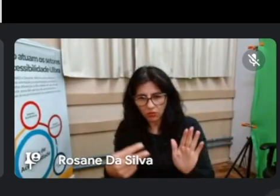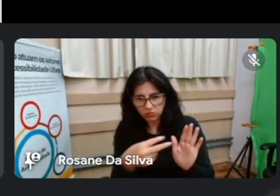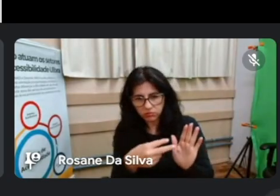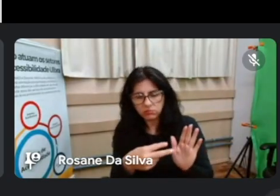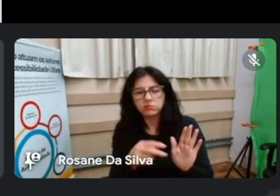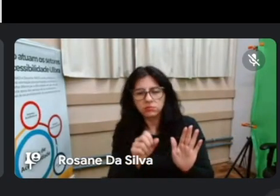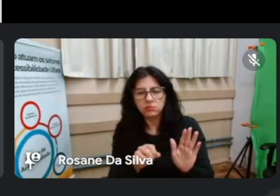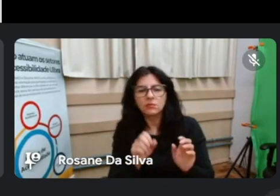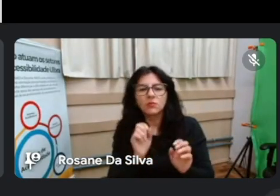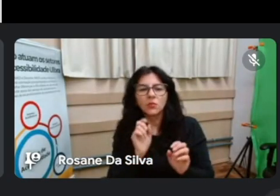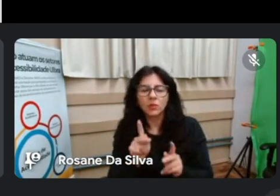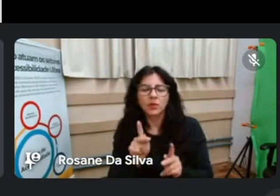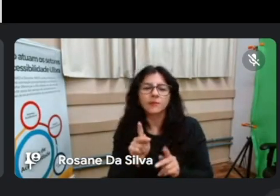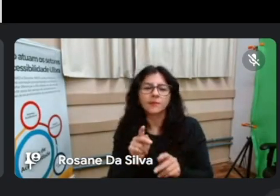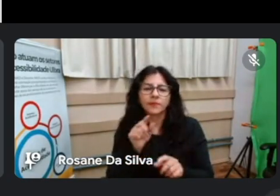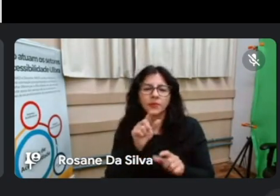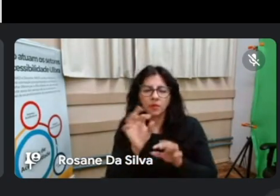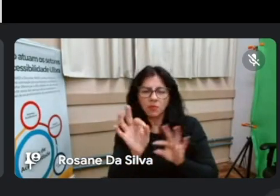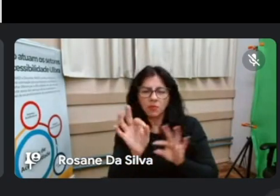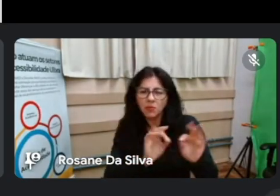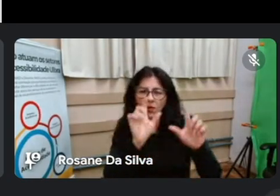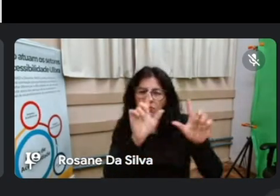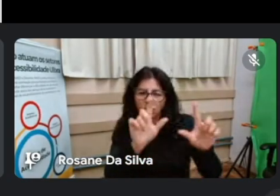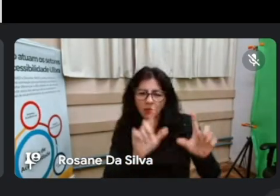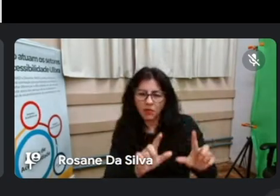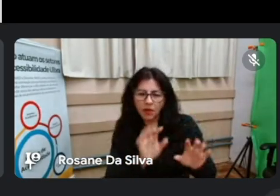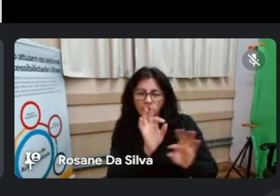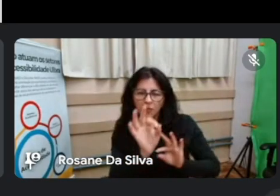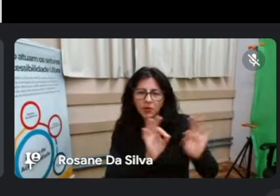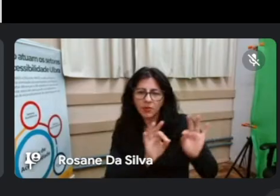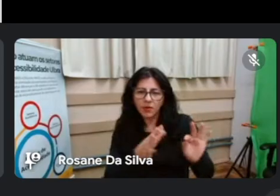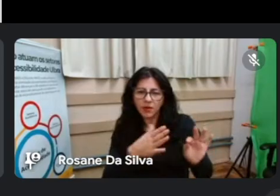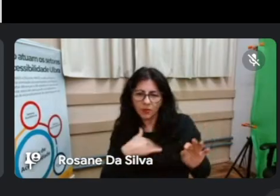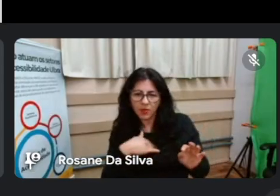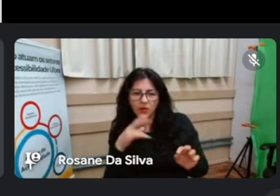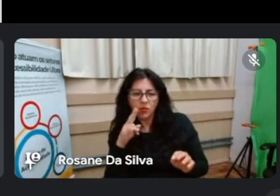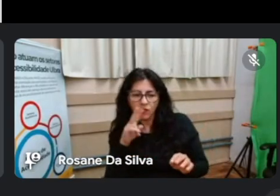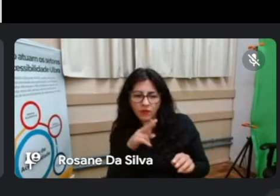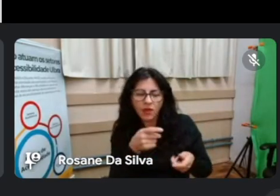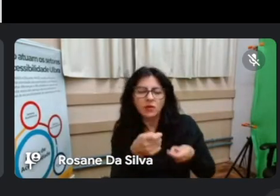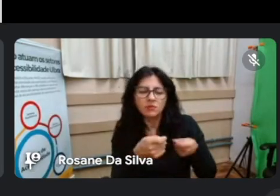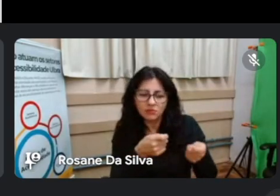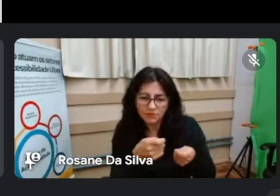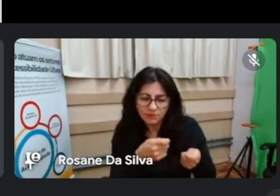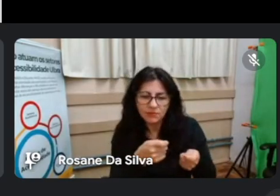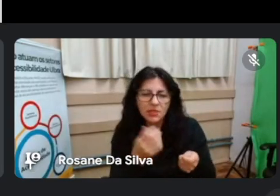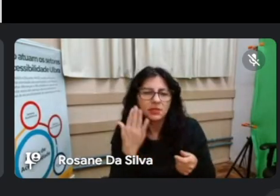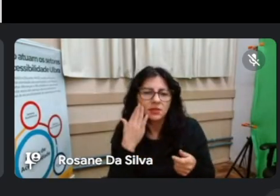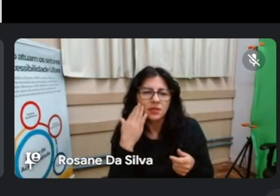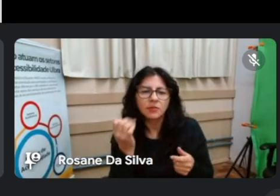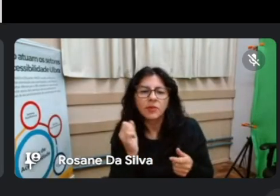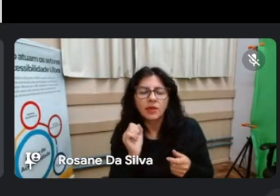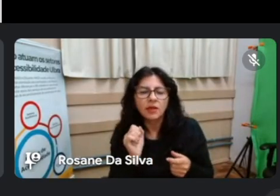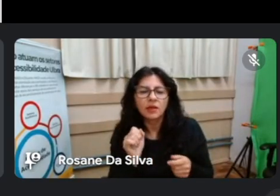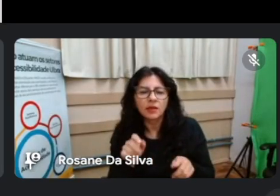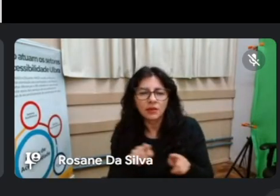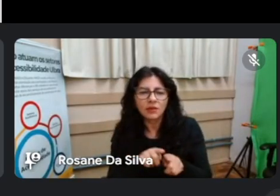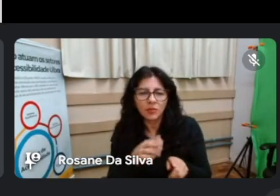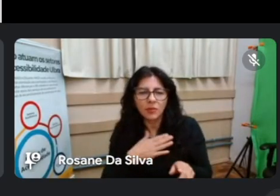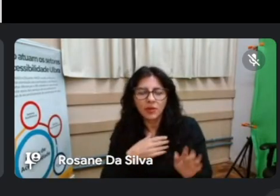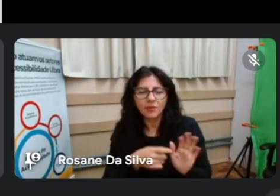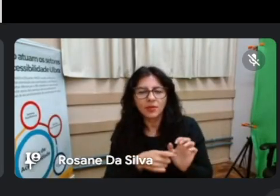bom eu preparei esses slides mais pro meu pro meu controle e pra minha pra minha